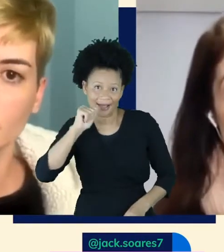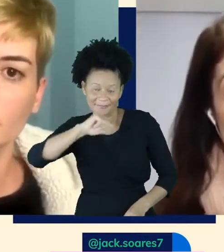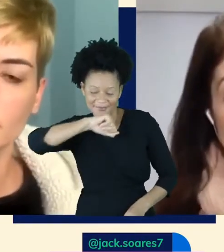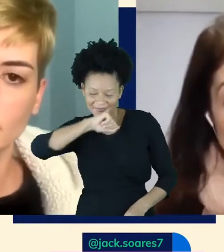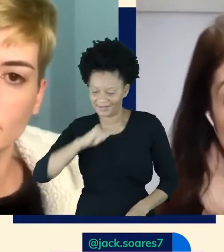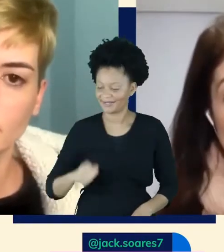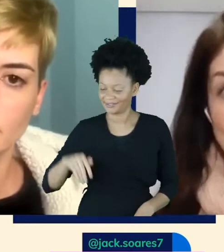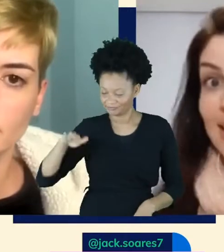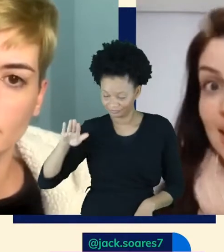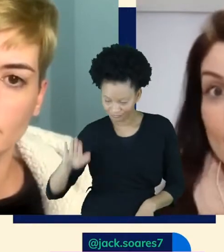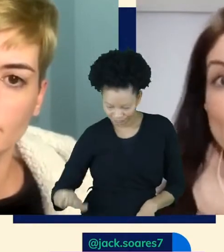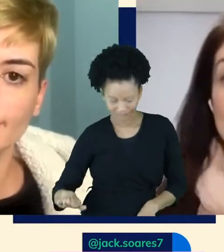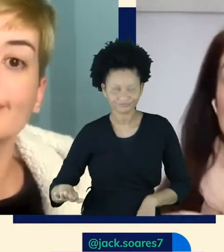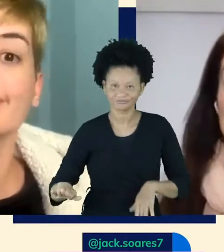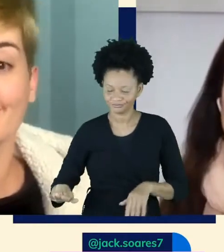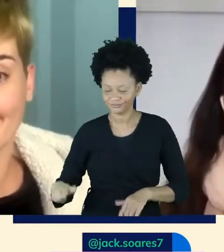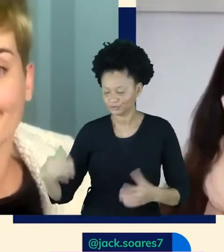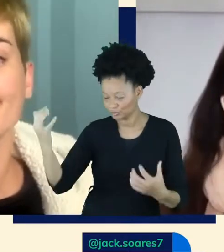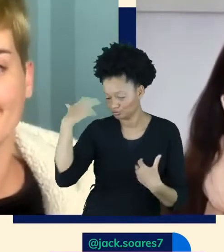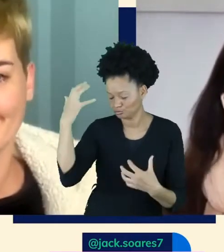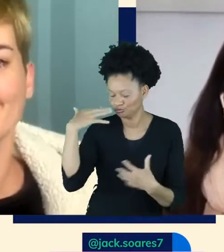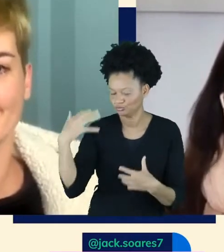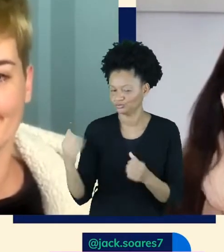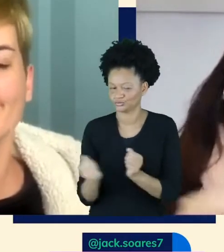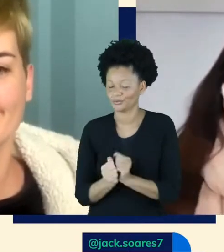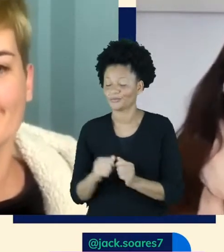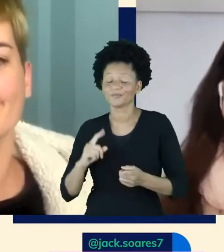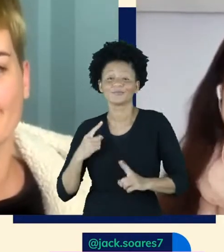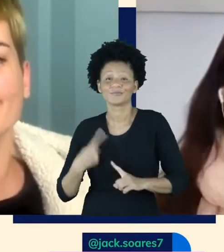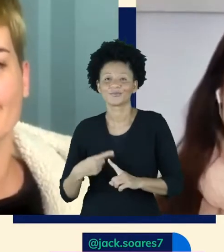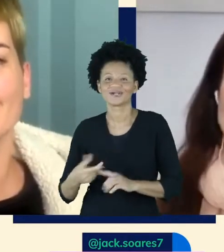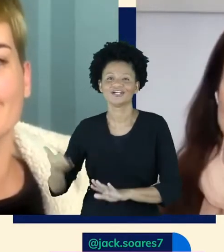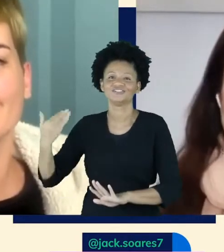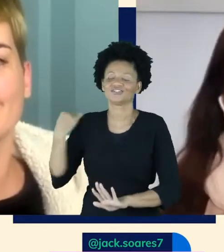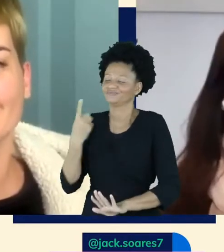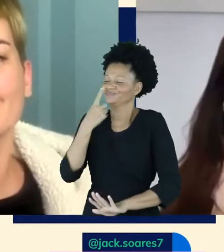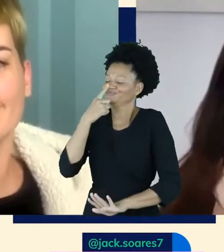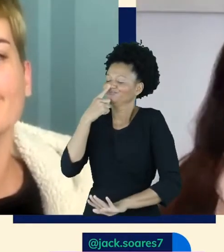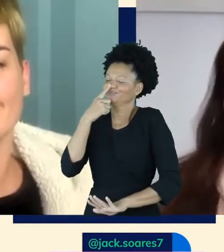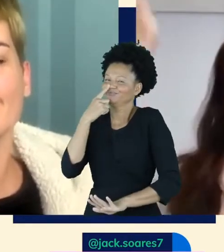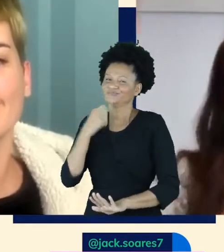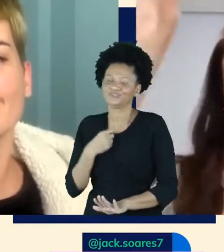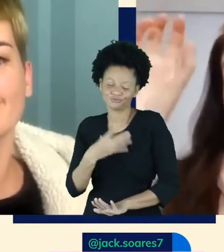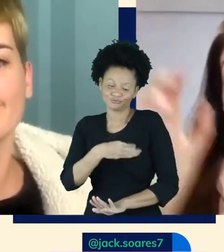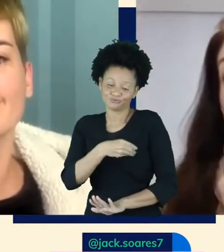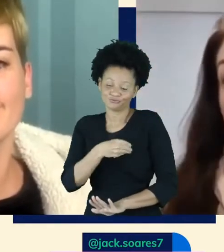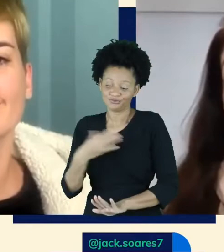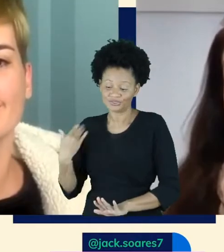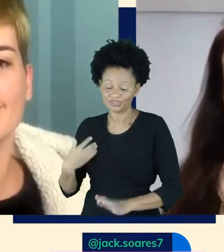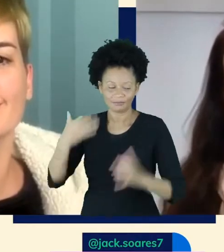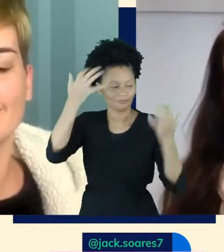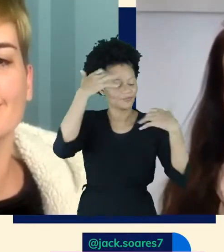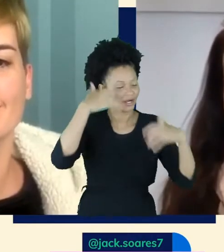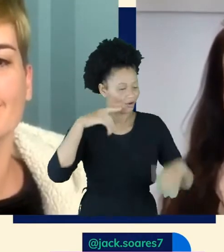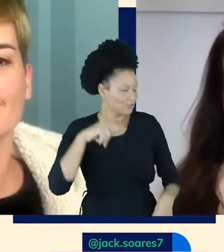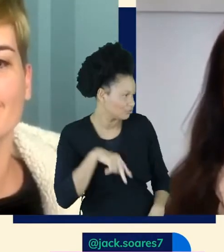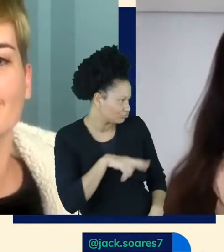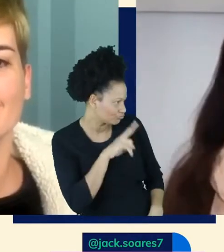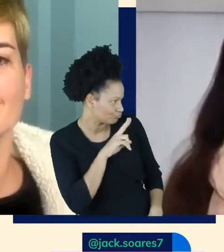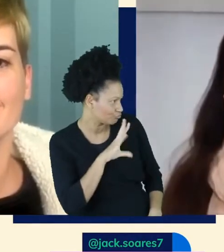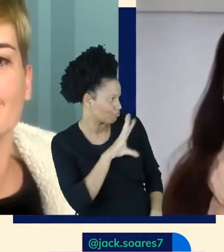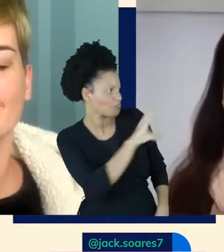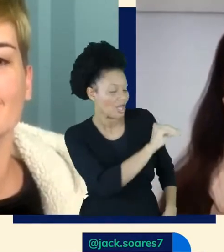amamentado nesse peito, queira pegar no peito da mãe. É isso que a criança faz. Ela olha e vai lá com a mãozinha,